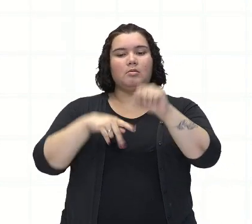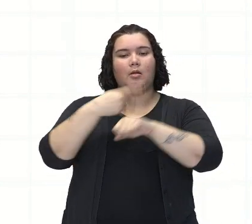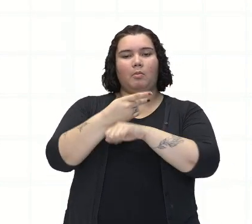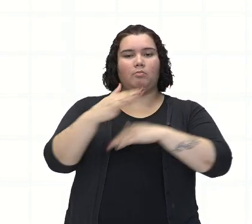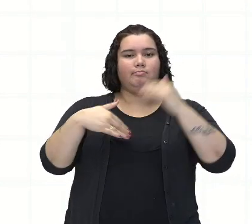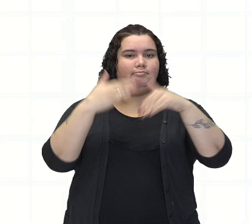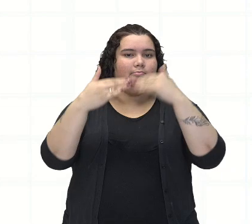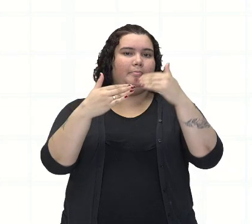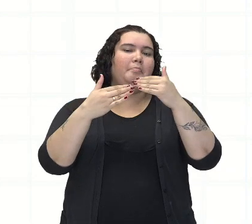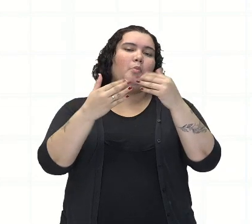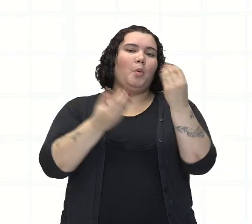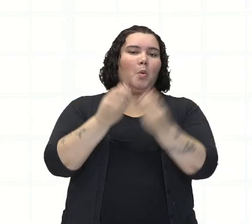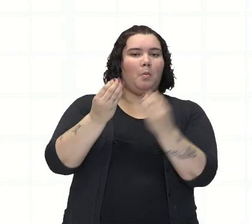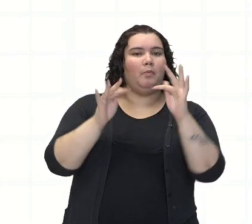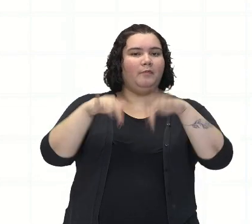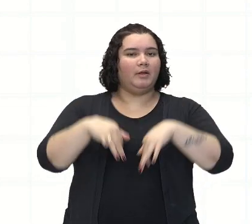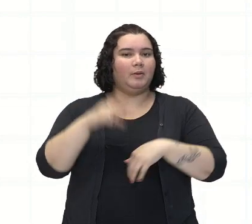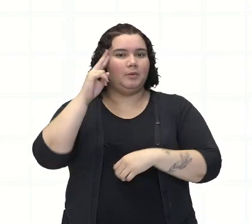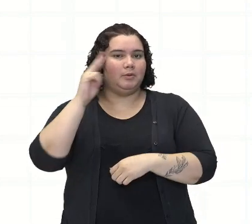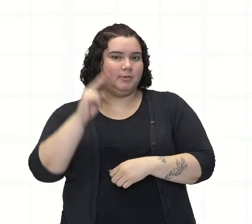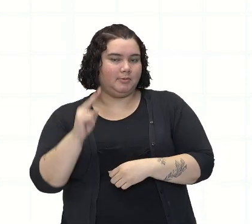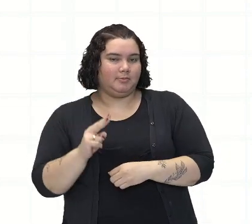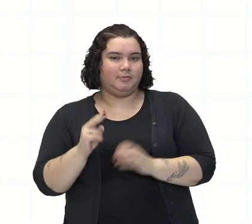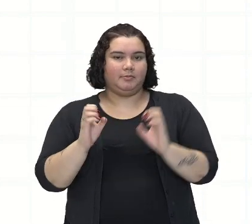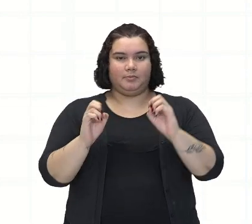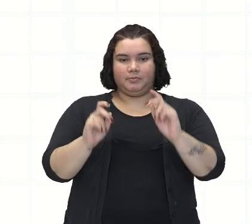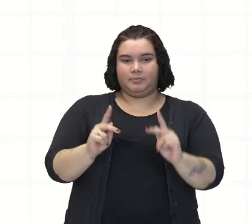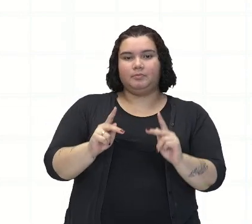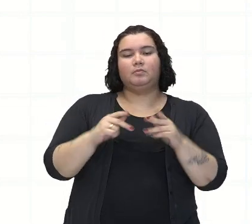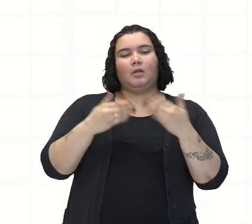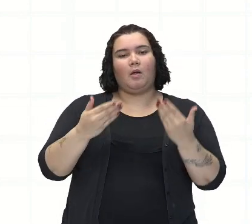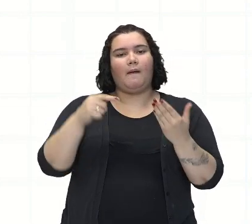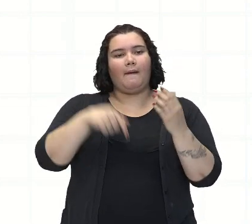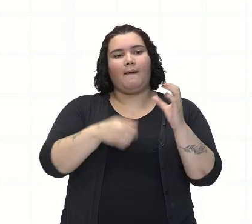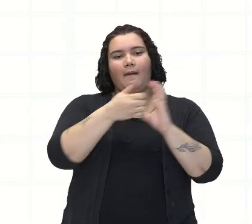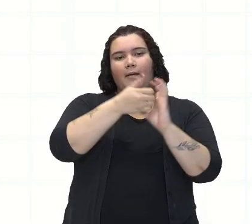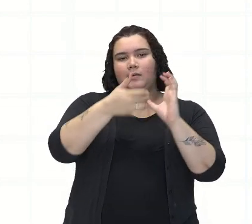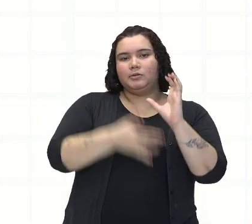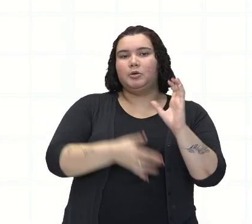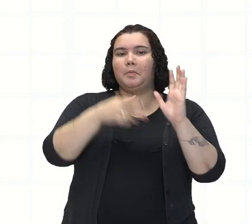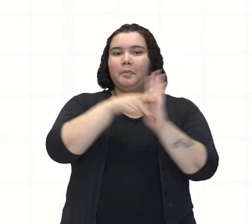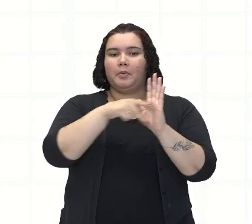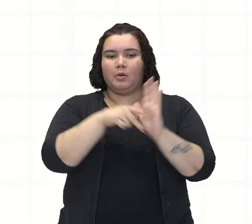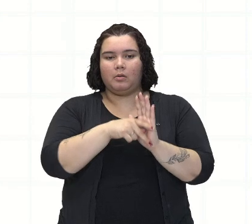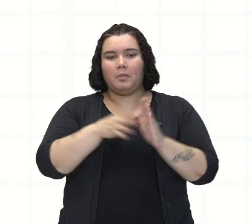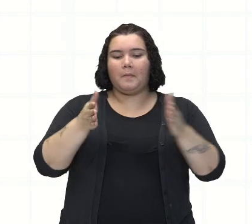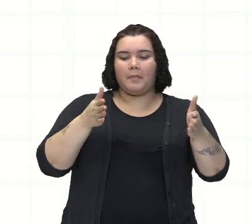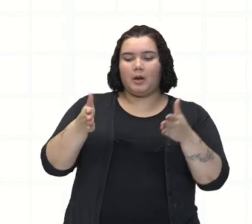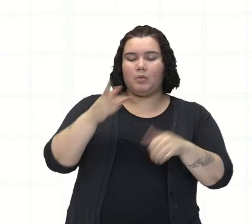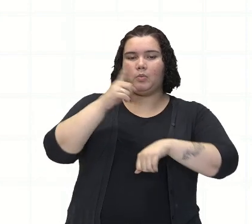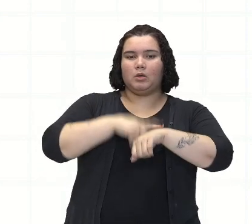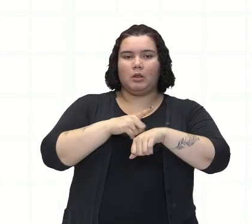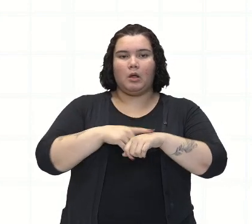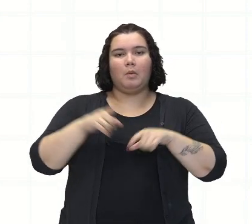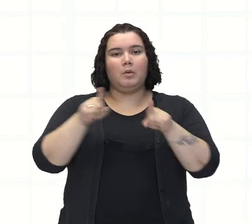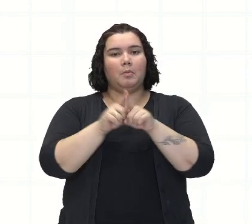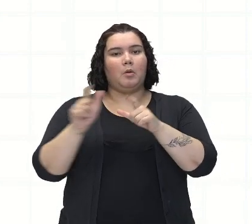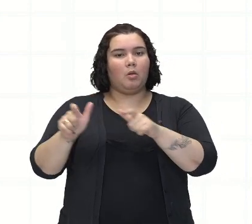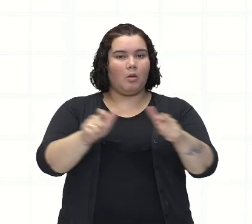enredo daquela narrativa. Então, nestas narrativas, as complicações da trama e o espaço e o tempo são